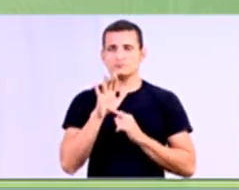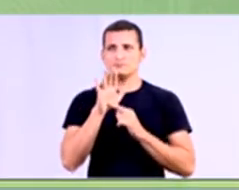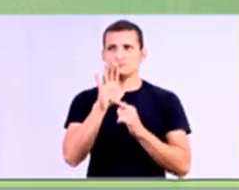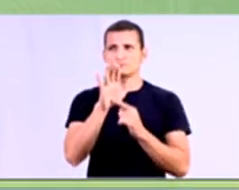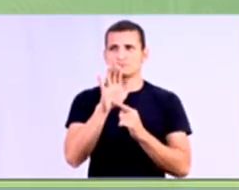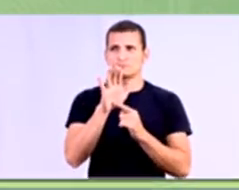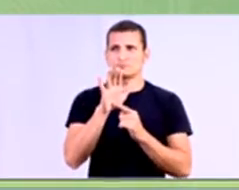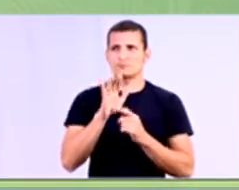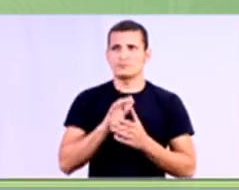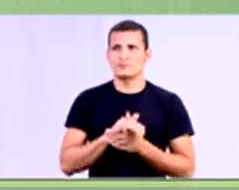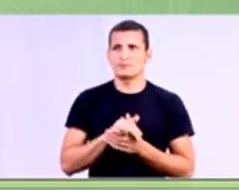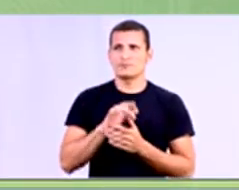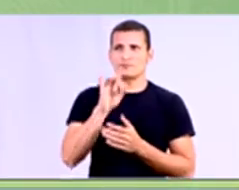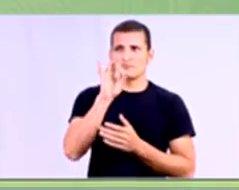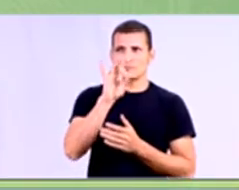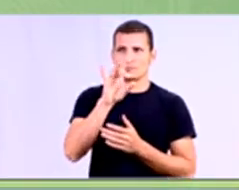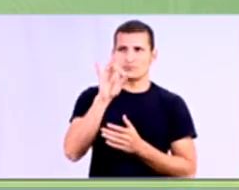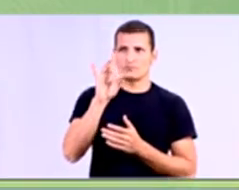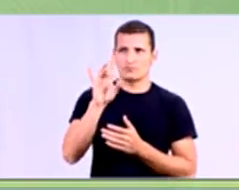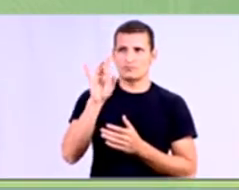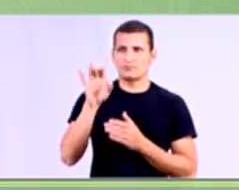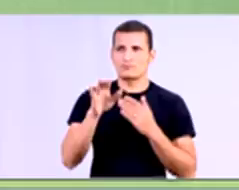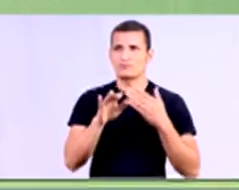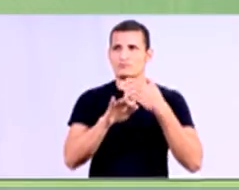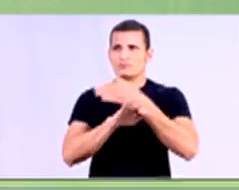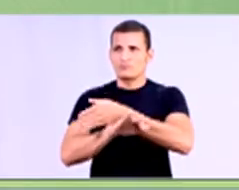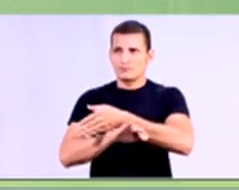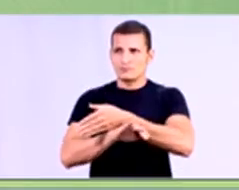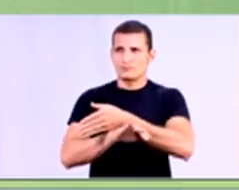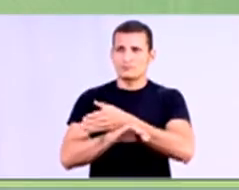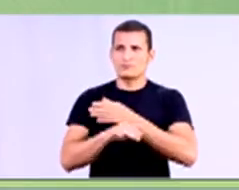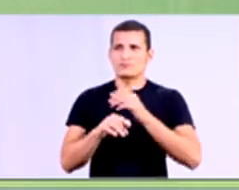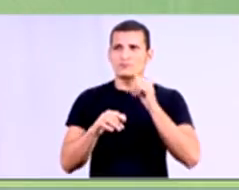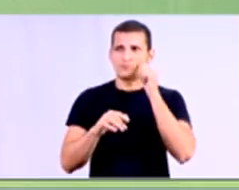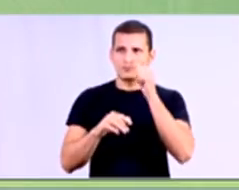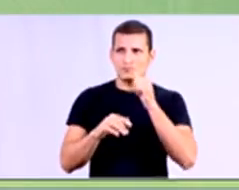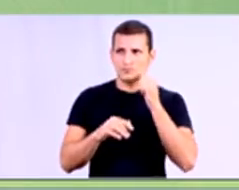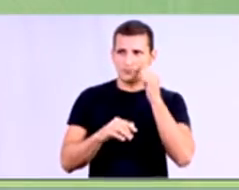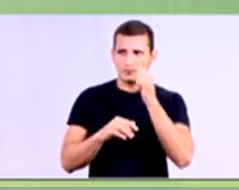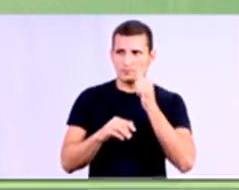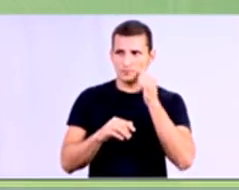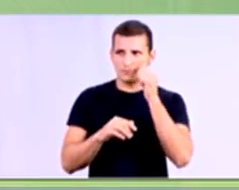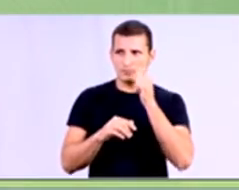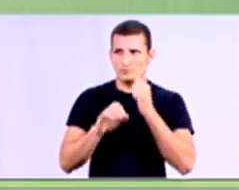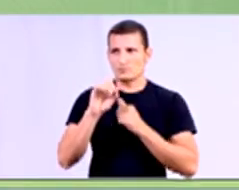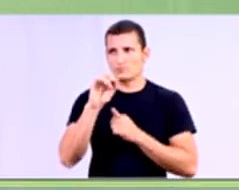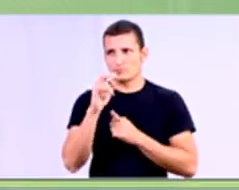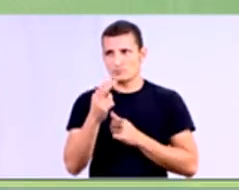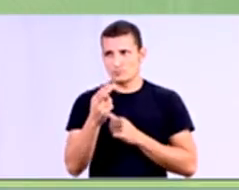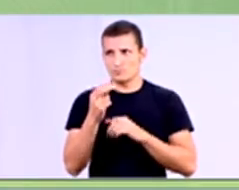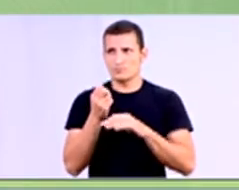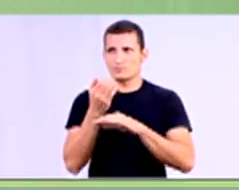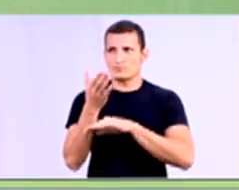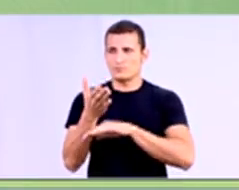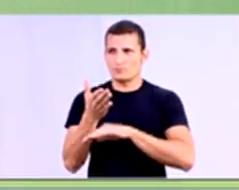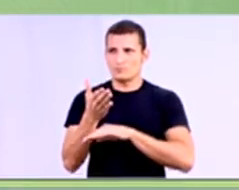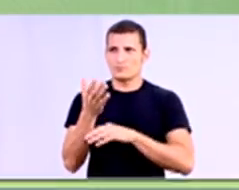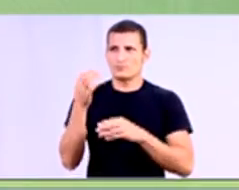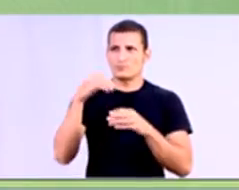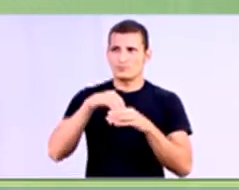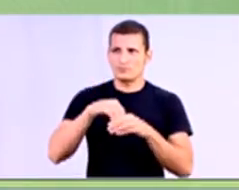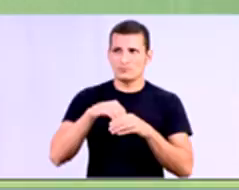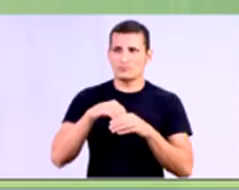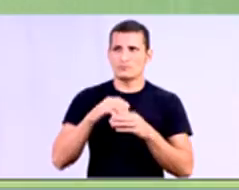mostrar cada participação dos meus atores ou dos meus agentes externos